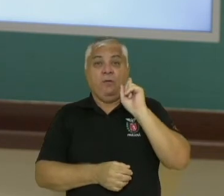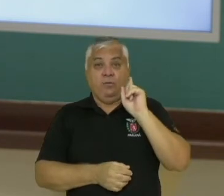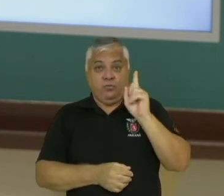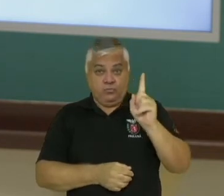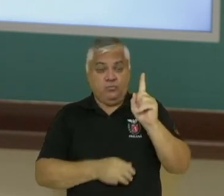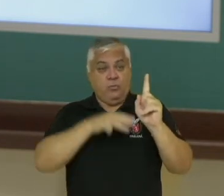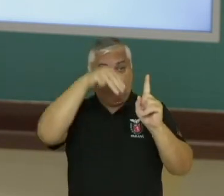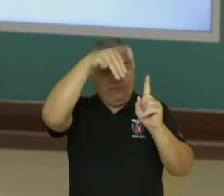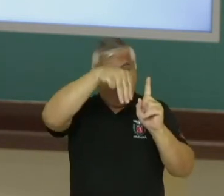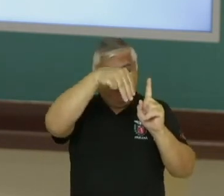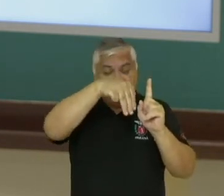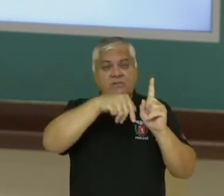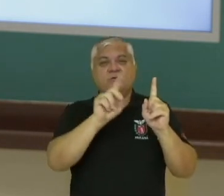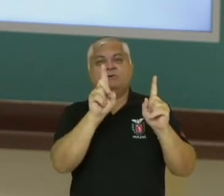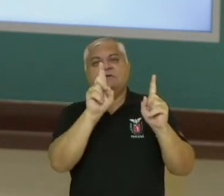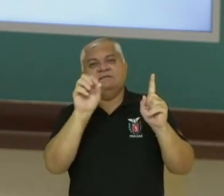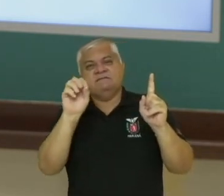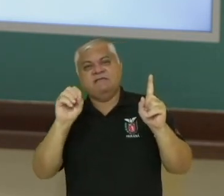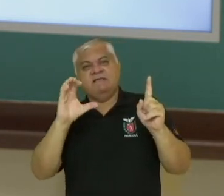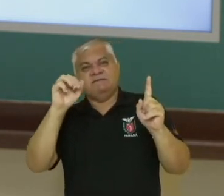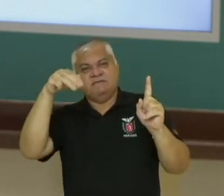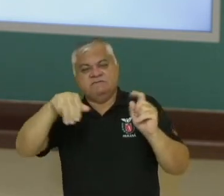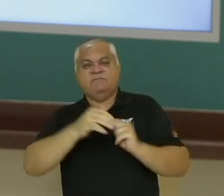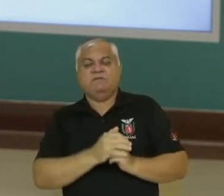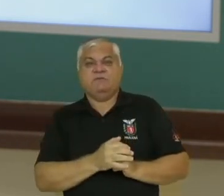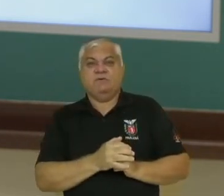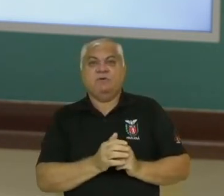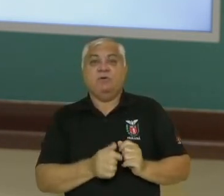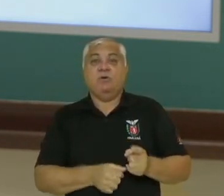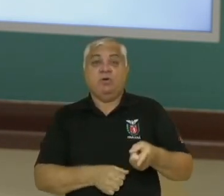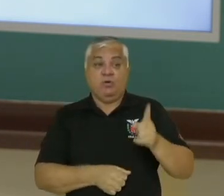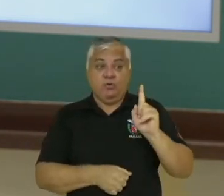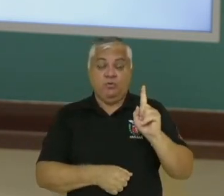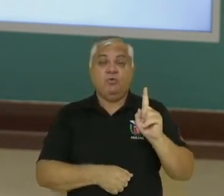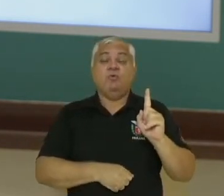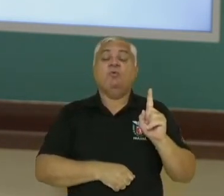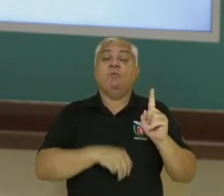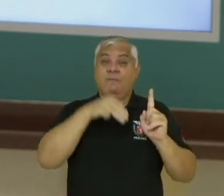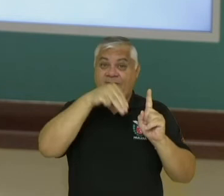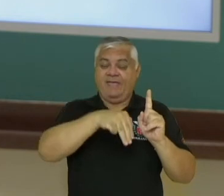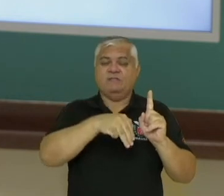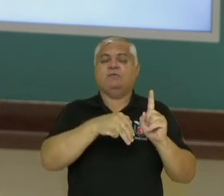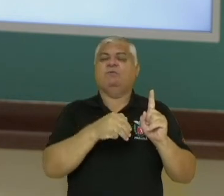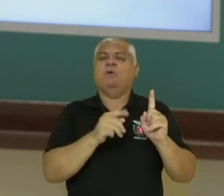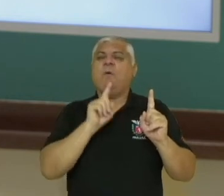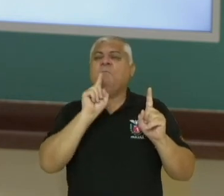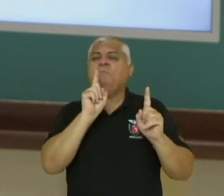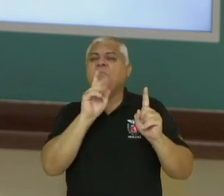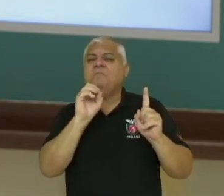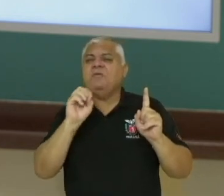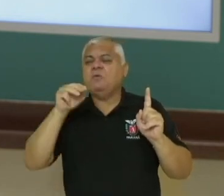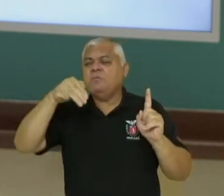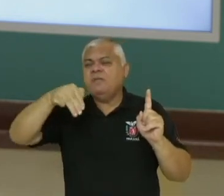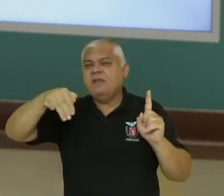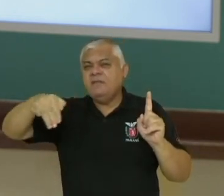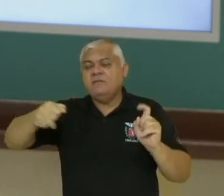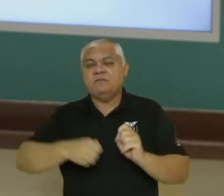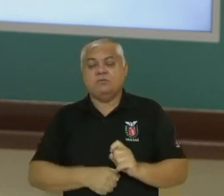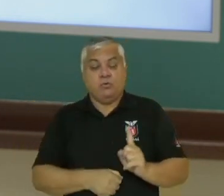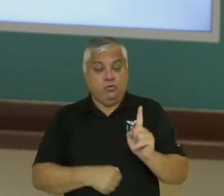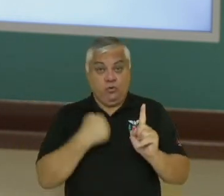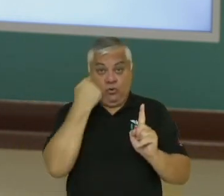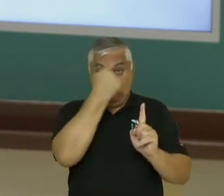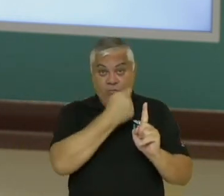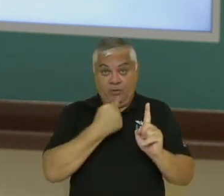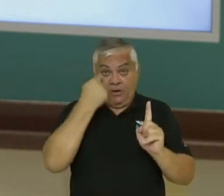1 metro são 100 centímetros, que 1 metro são 1.000 milímetros, que 1 hora são 60 minutos, que